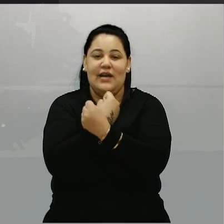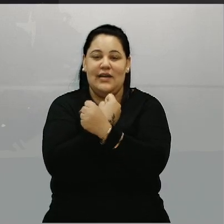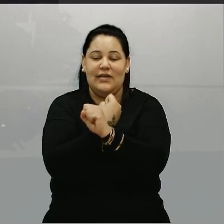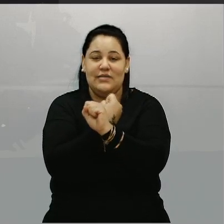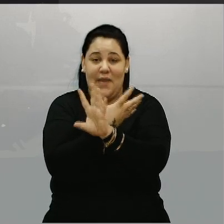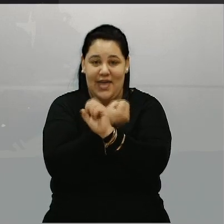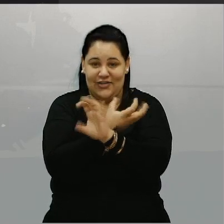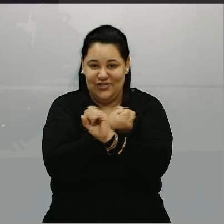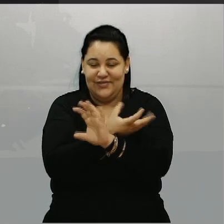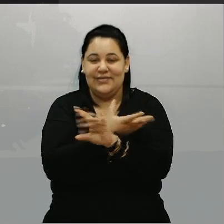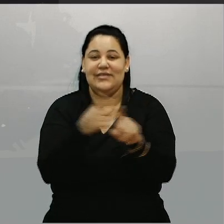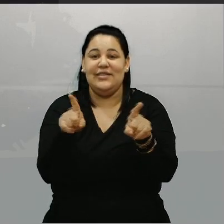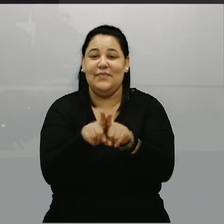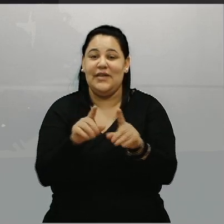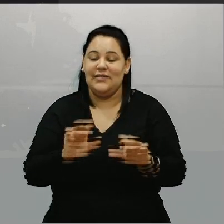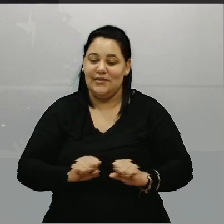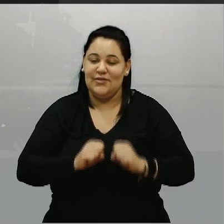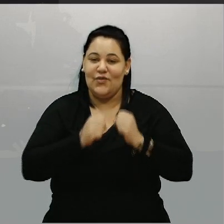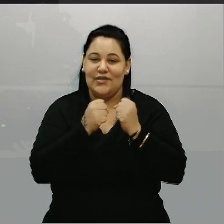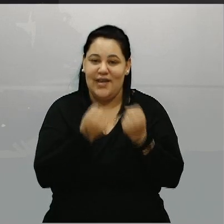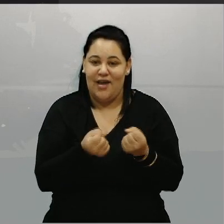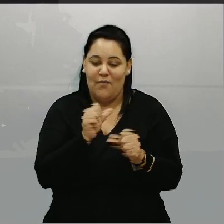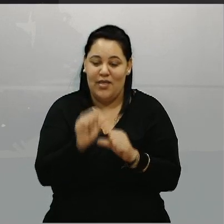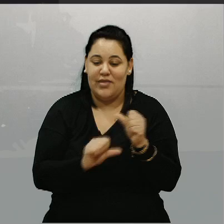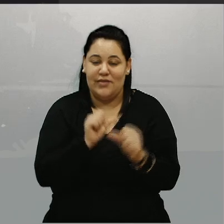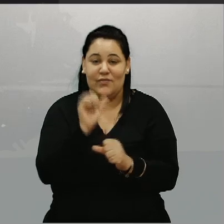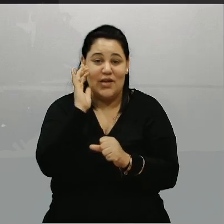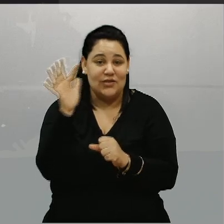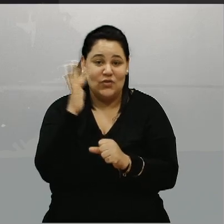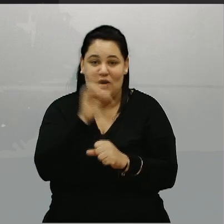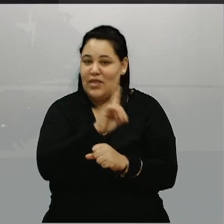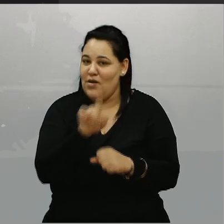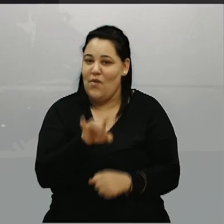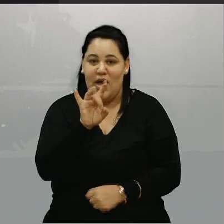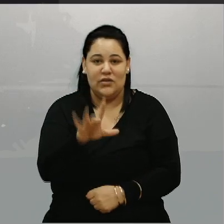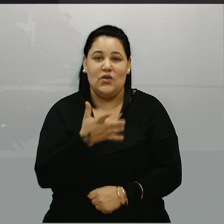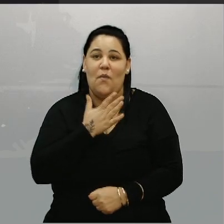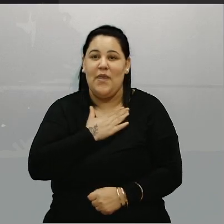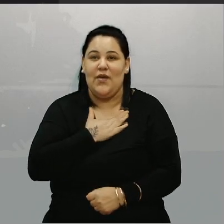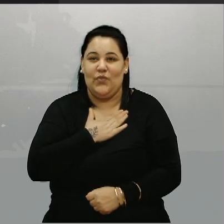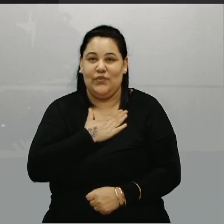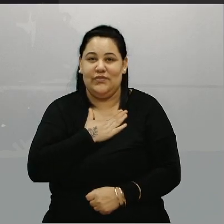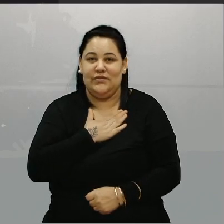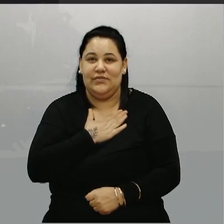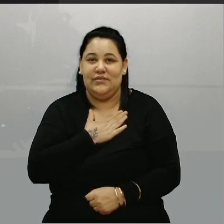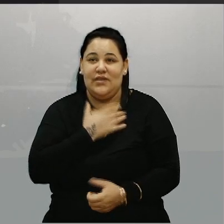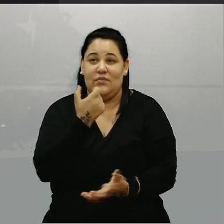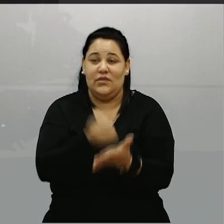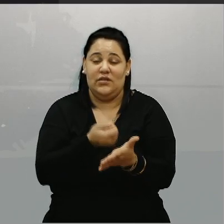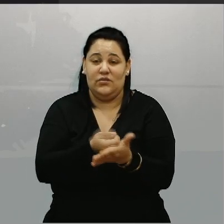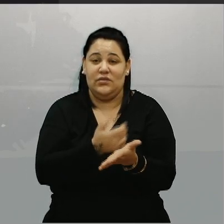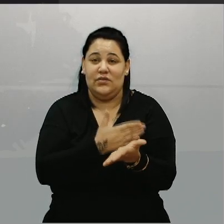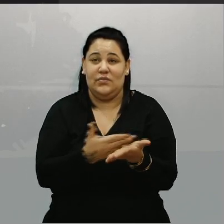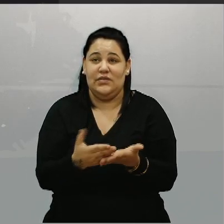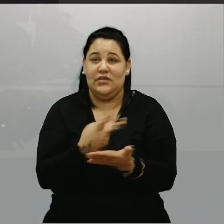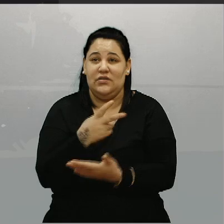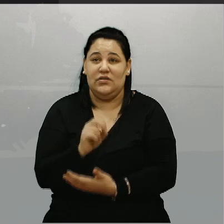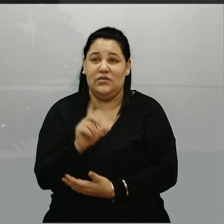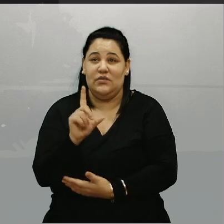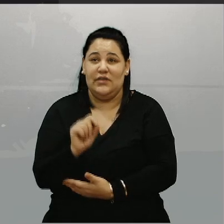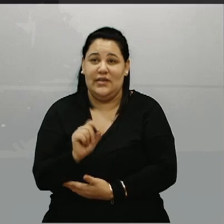para transformar esse sonho, que não é só meu. É uma luta que eu comecei em 2010, mas